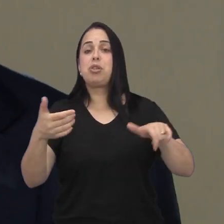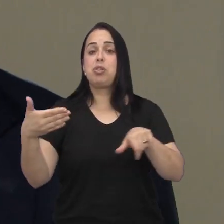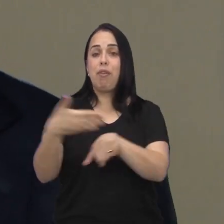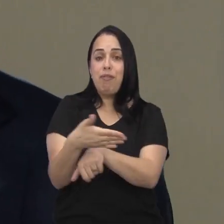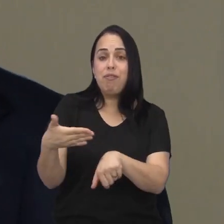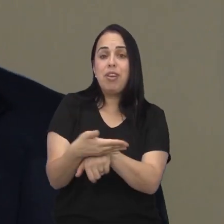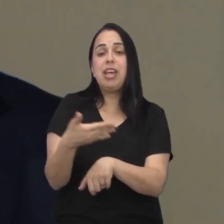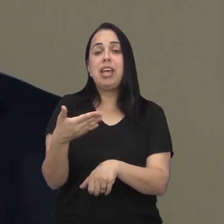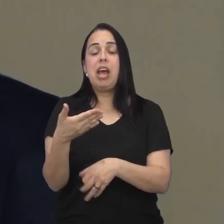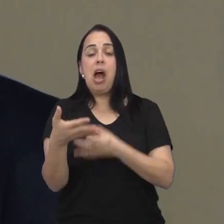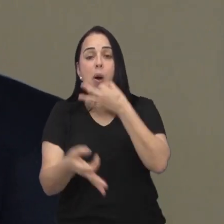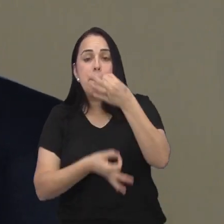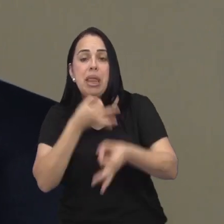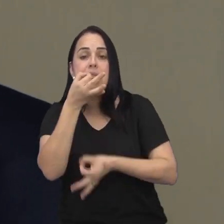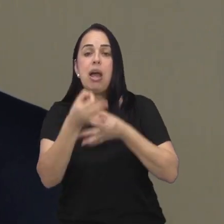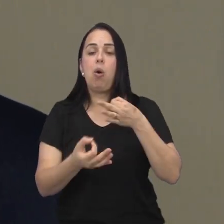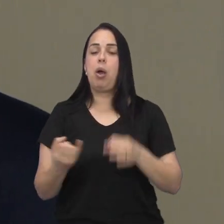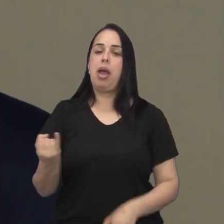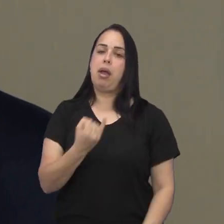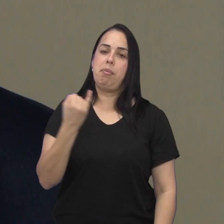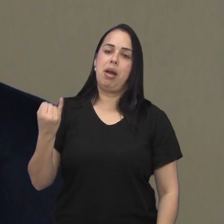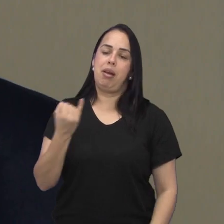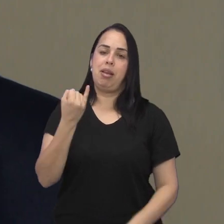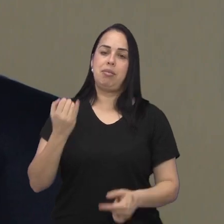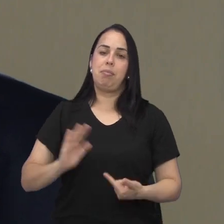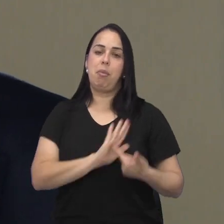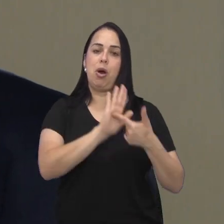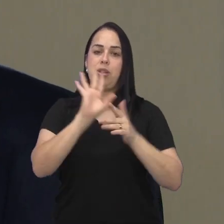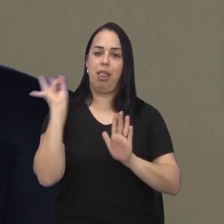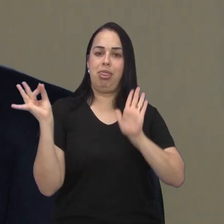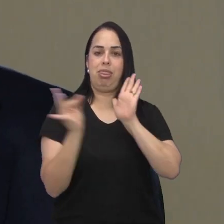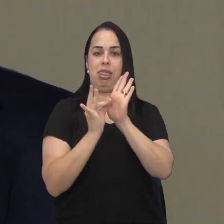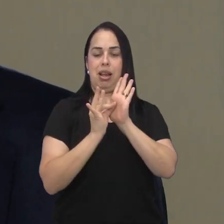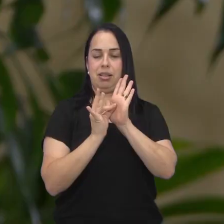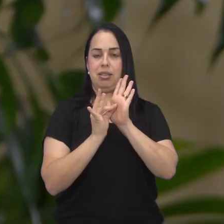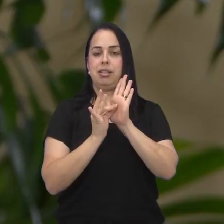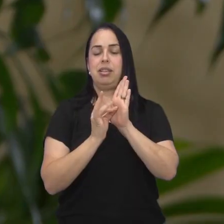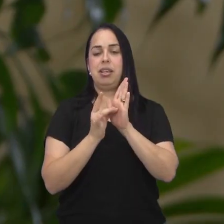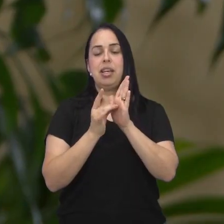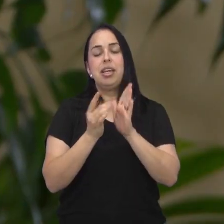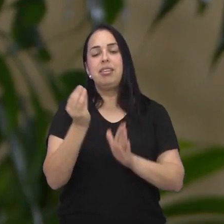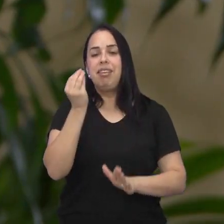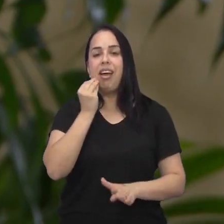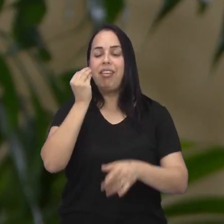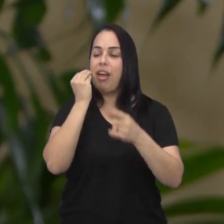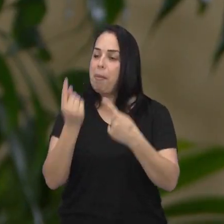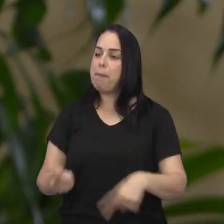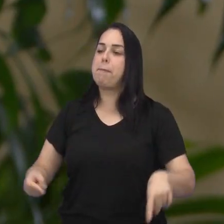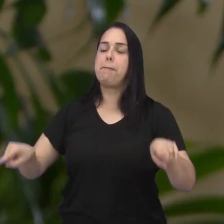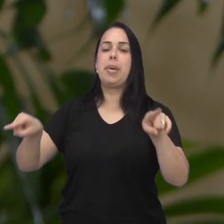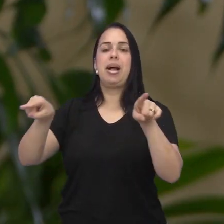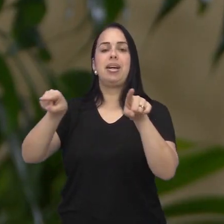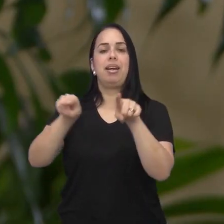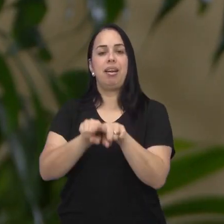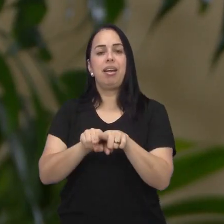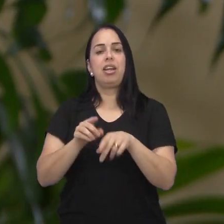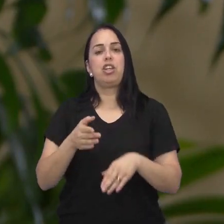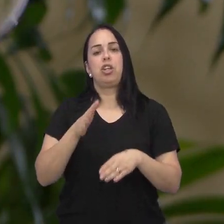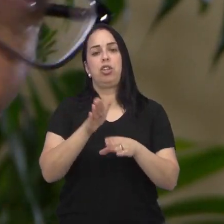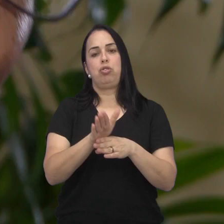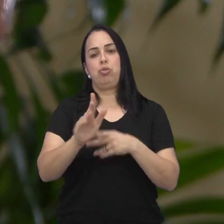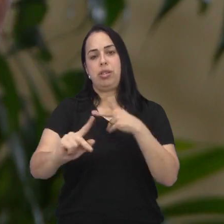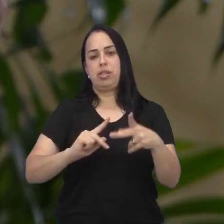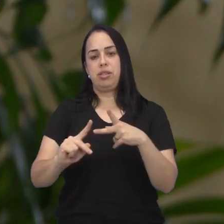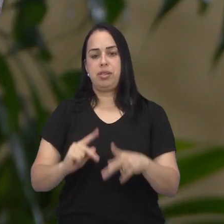nas discussões dos projetos é uma maneira de garantir transparência e buscar parcerias que representem